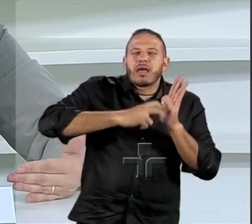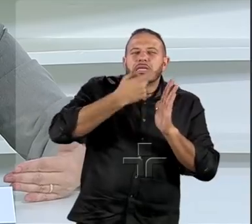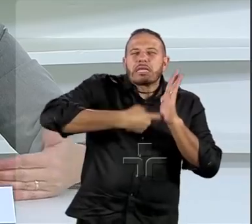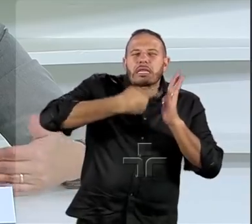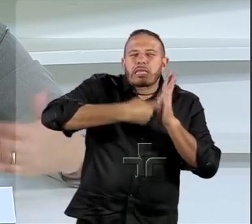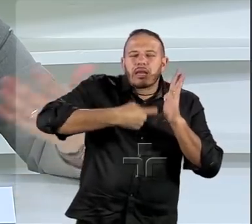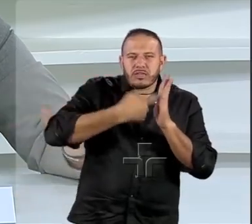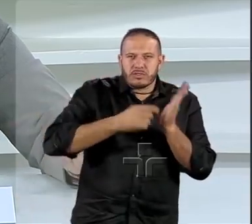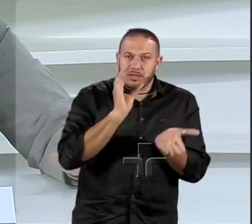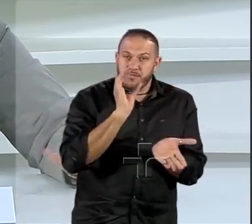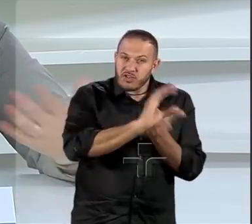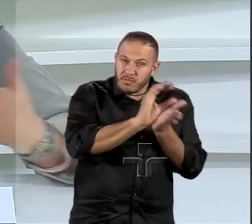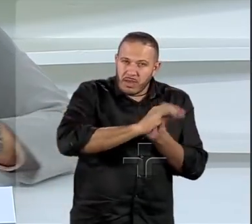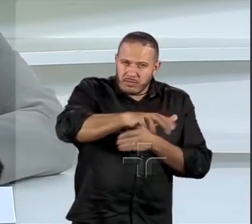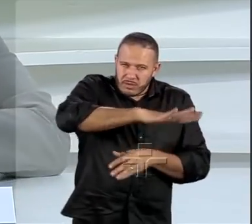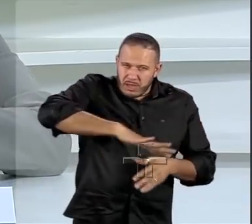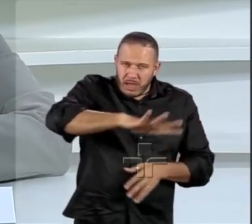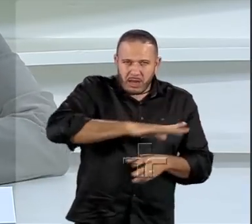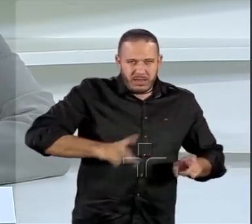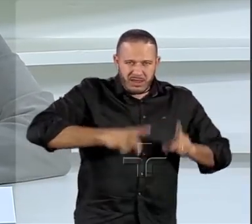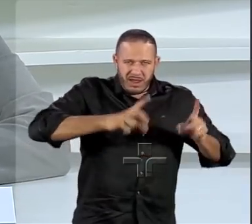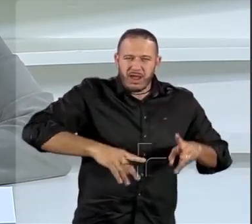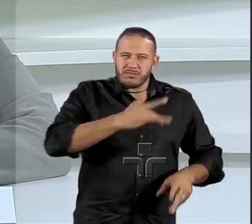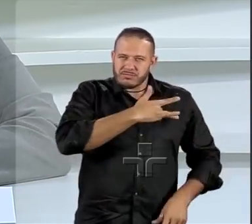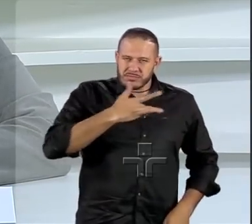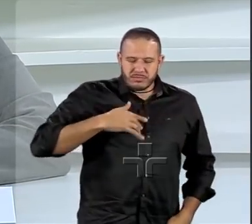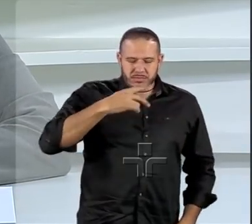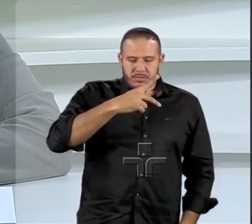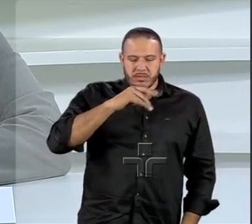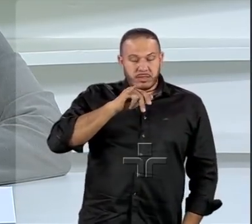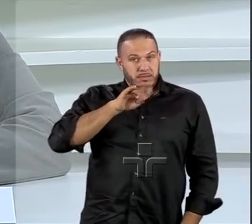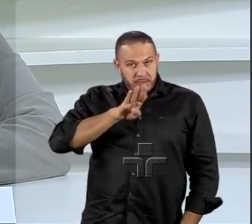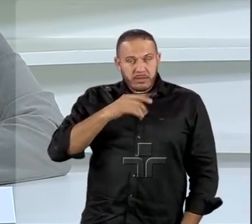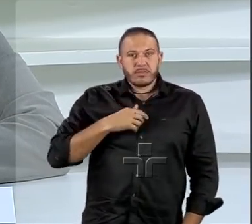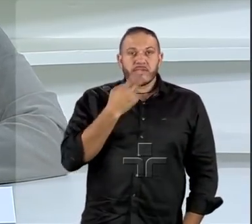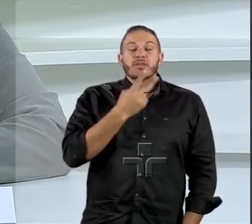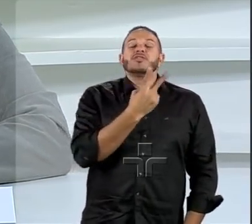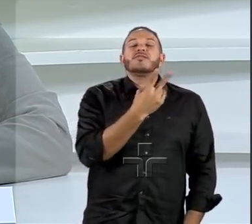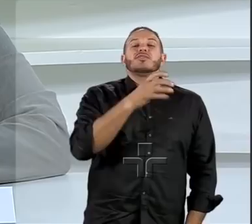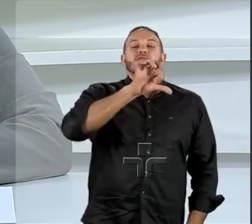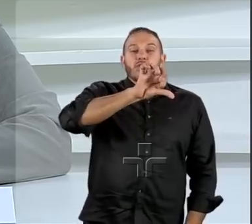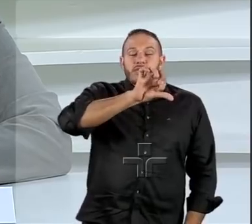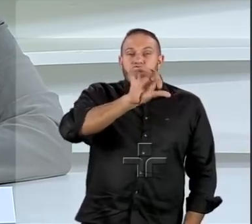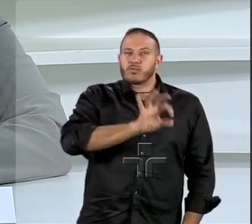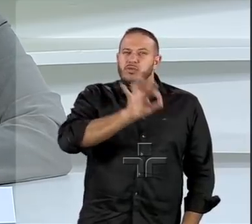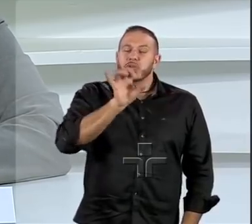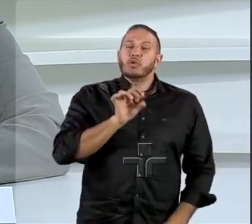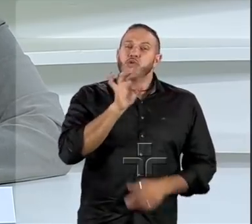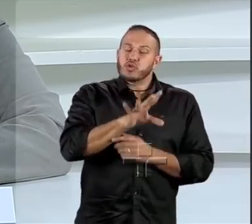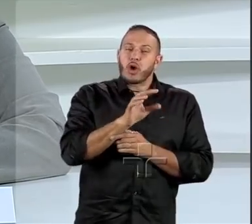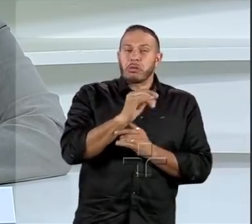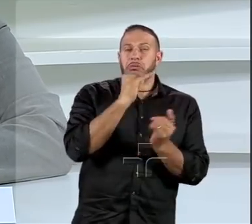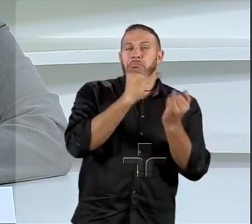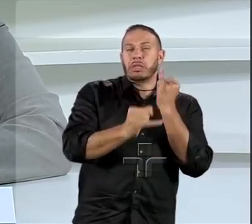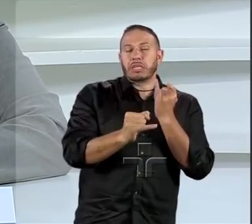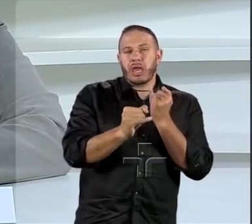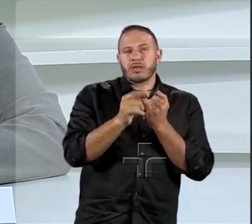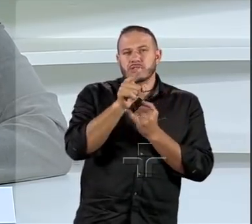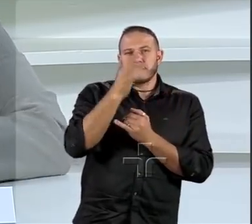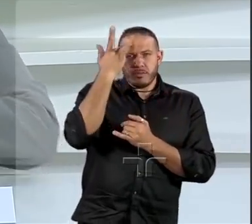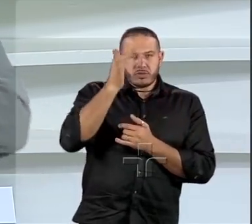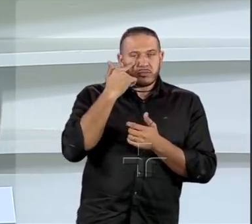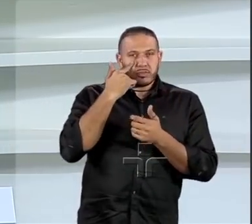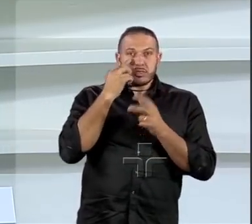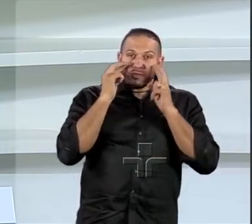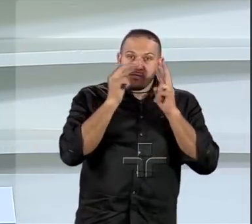na área de saúde, ou de gastos na área de saúde, em torno aí de 9%, só metade disso, aproximadamente metade disso, para quem nos segue,